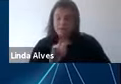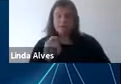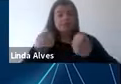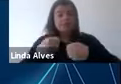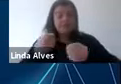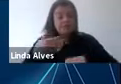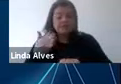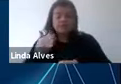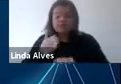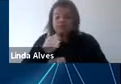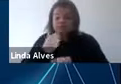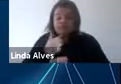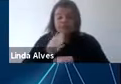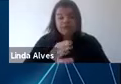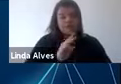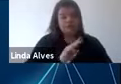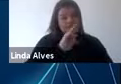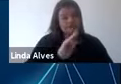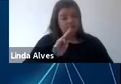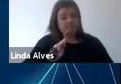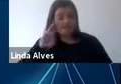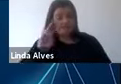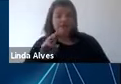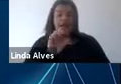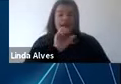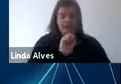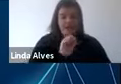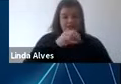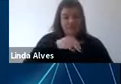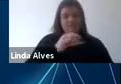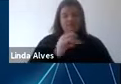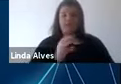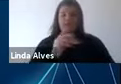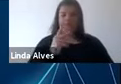pelo seu celular o site smcpay.com.br,